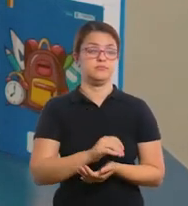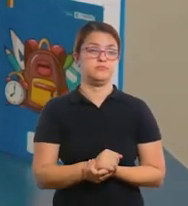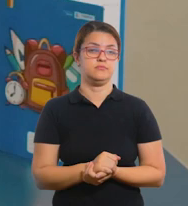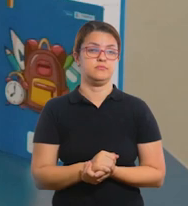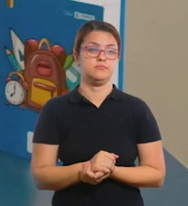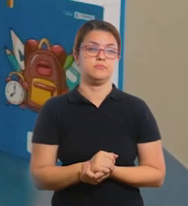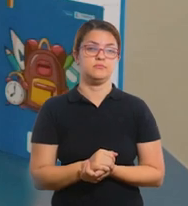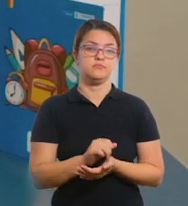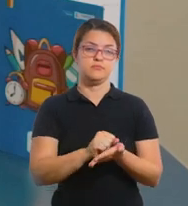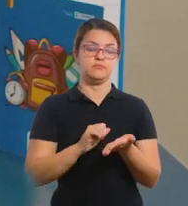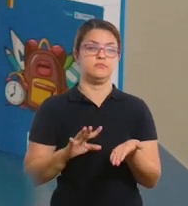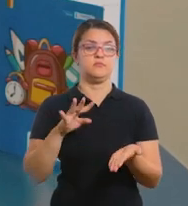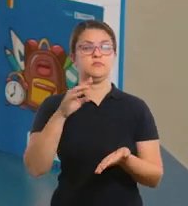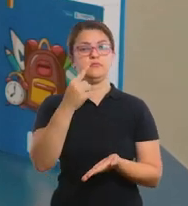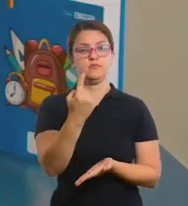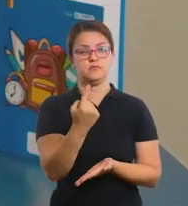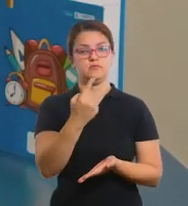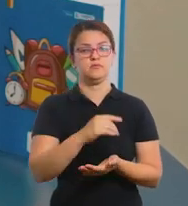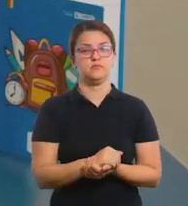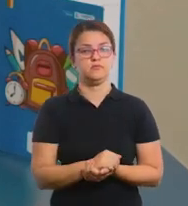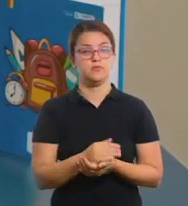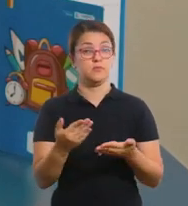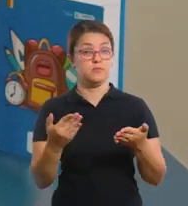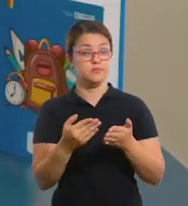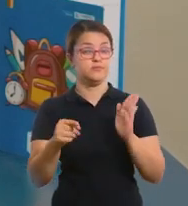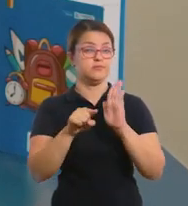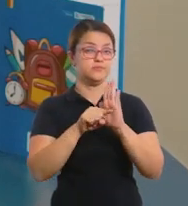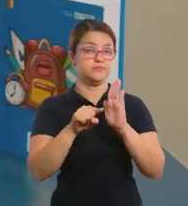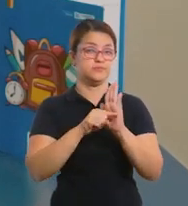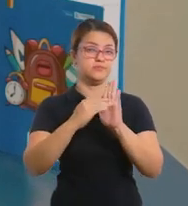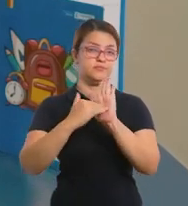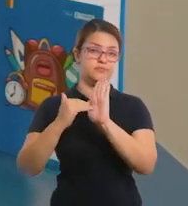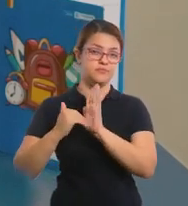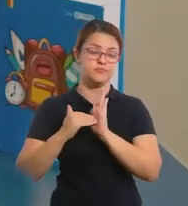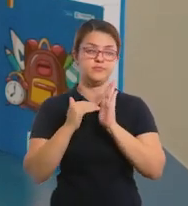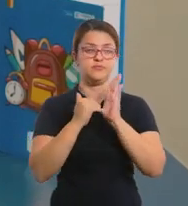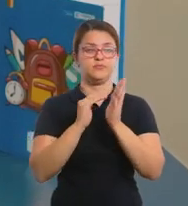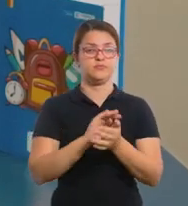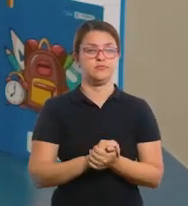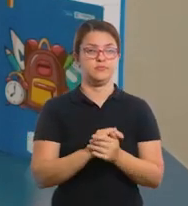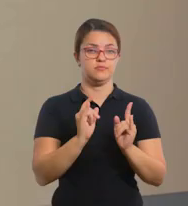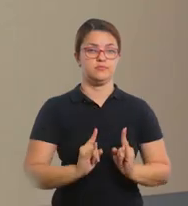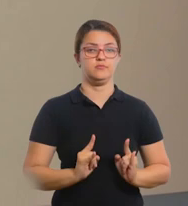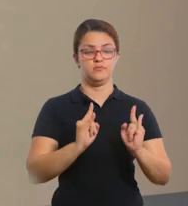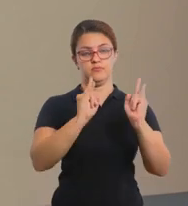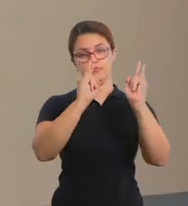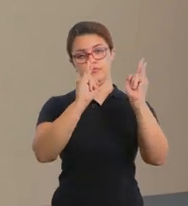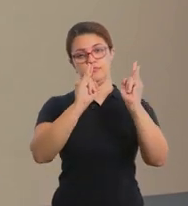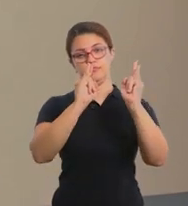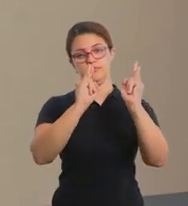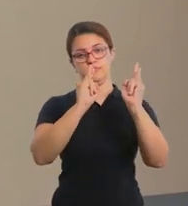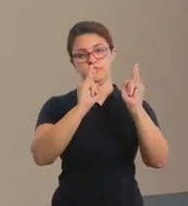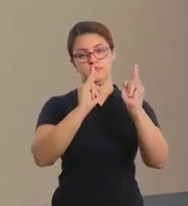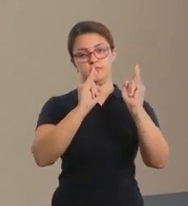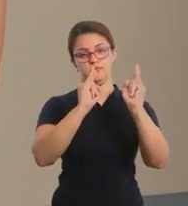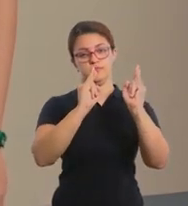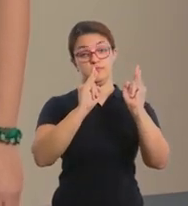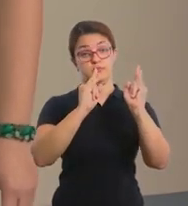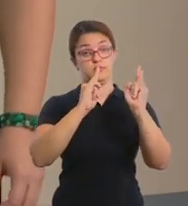continuação da atividade número um nós vamos trabalhar só que dessa vez com subtração em um prédio residencial